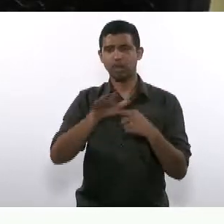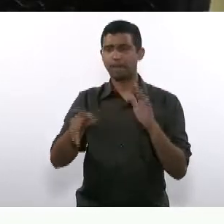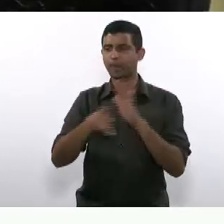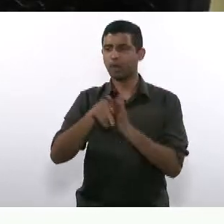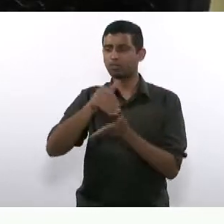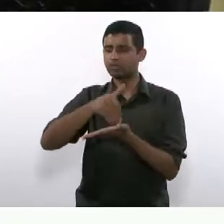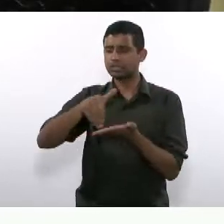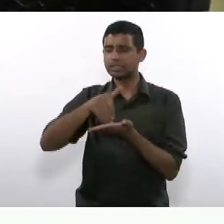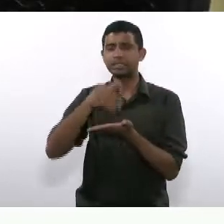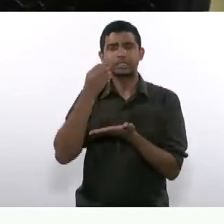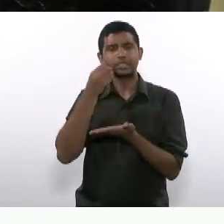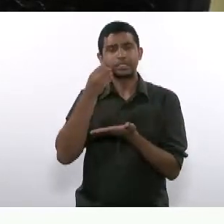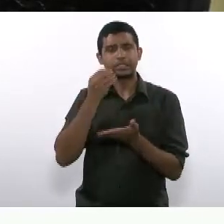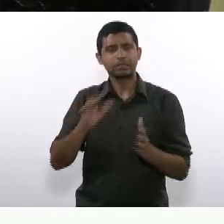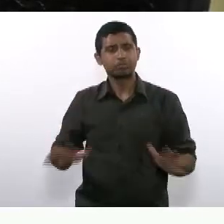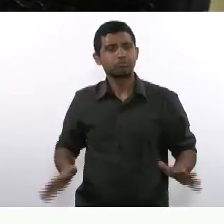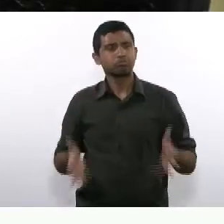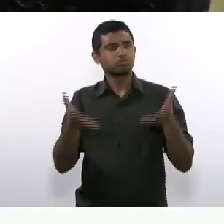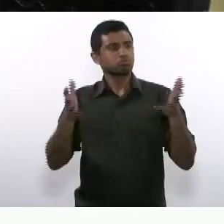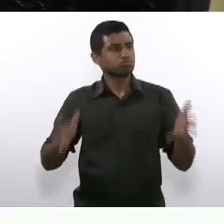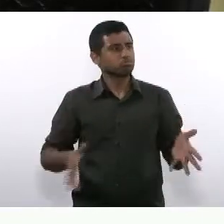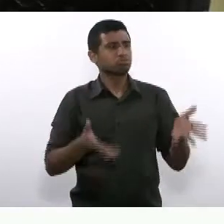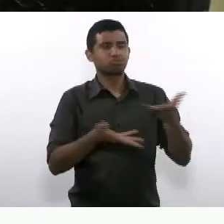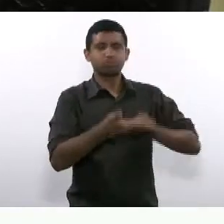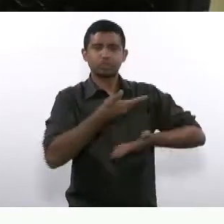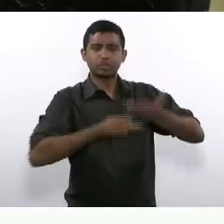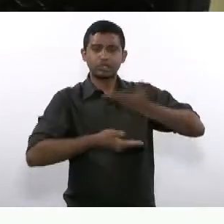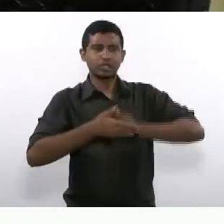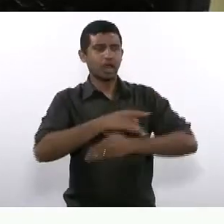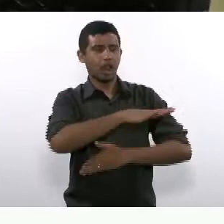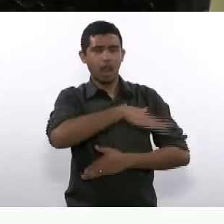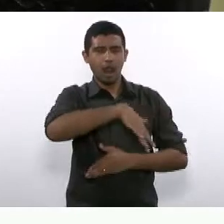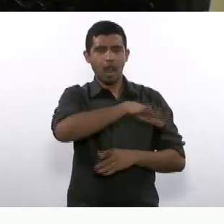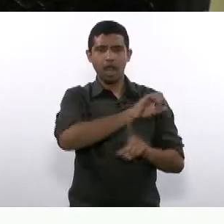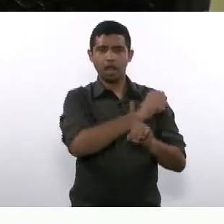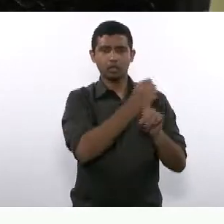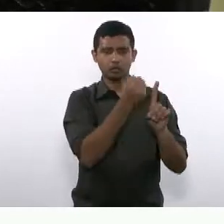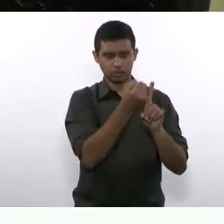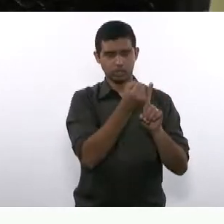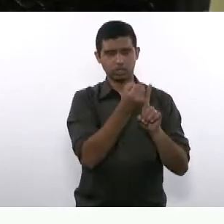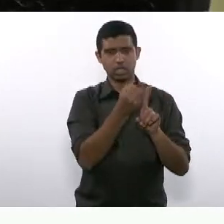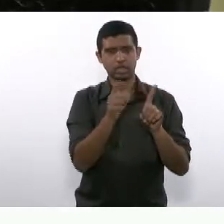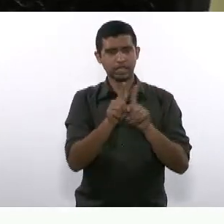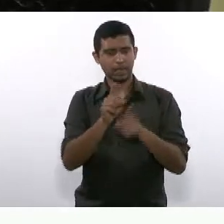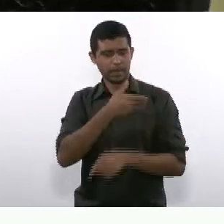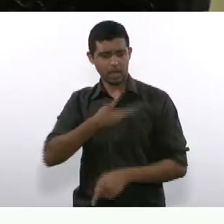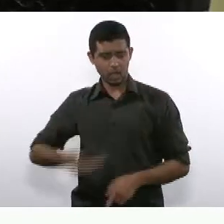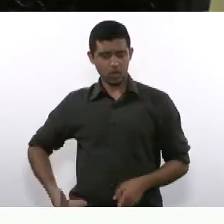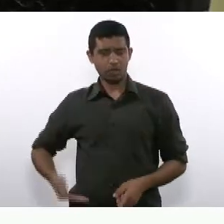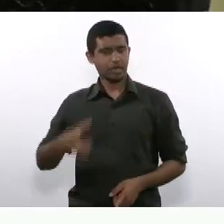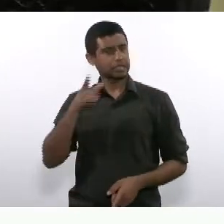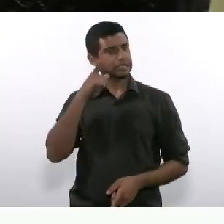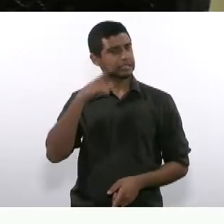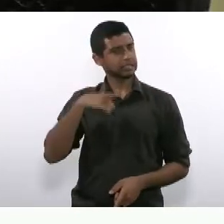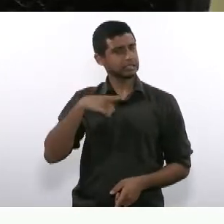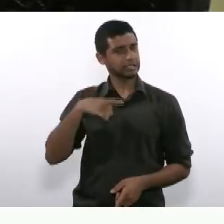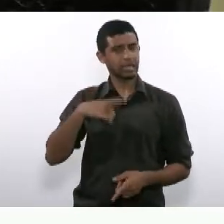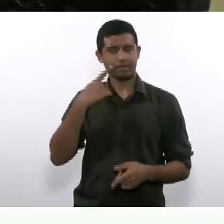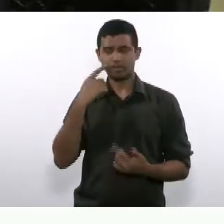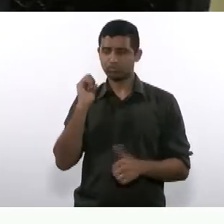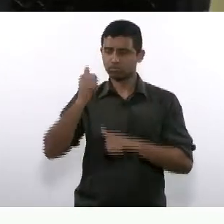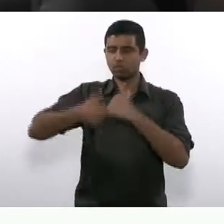sentido de promover essa integração da sociedade com o governo, com o desenvolvimento através do